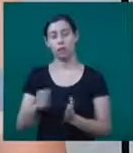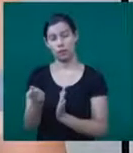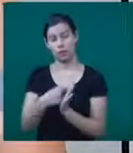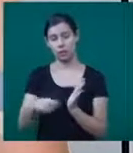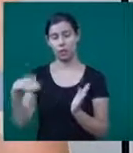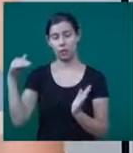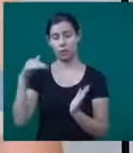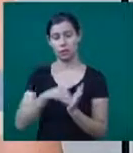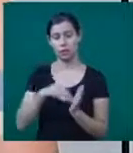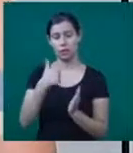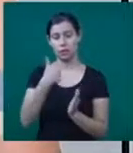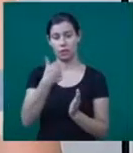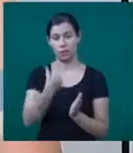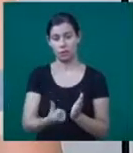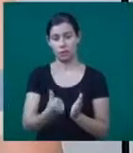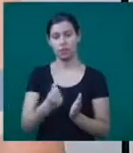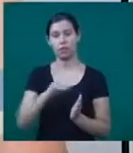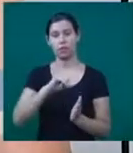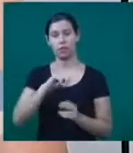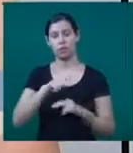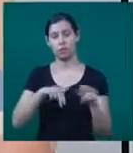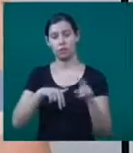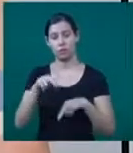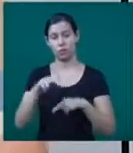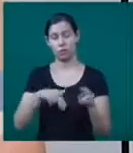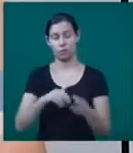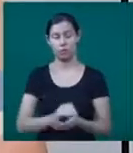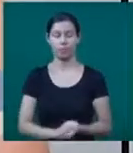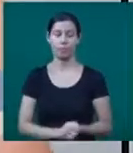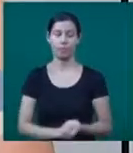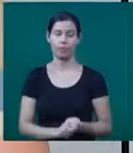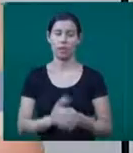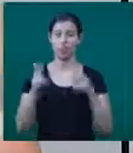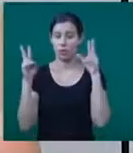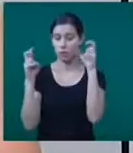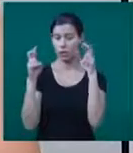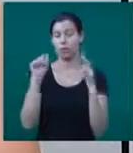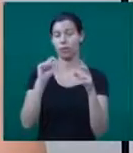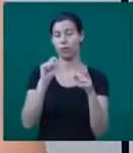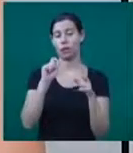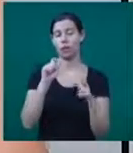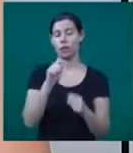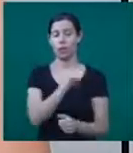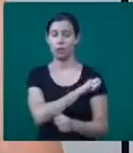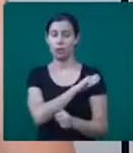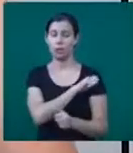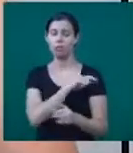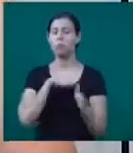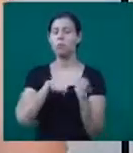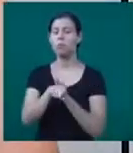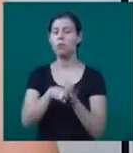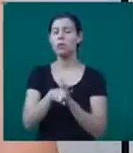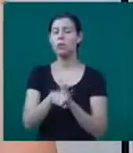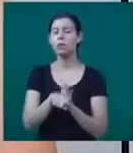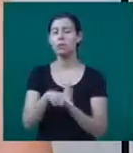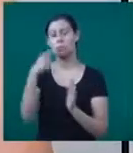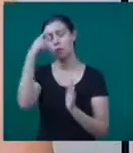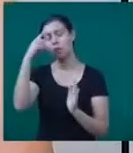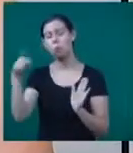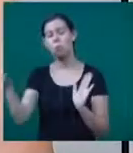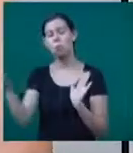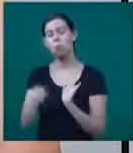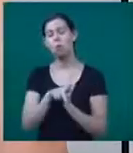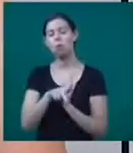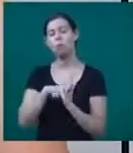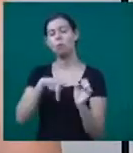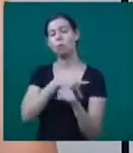justamente trabalhar esse tema para que o aluno pudesse pesquisar esse sentimento de pertencimento. Ok, eu sou brasileiro.